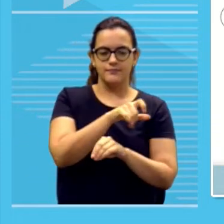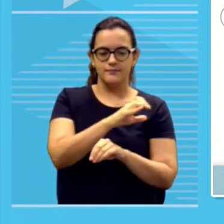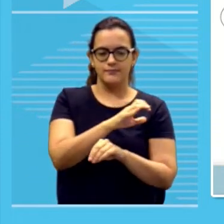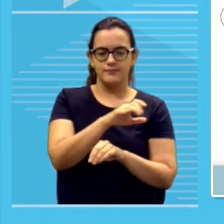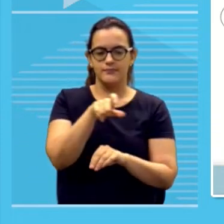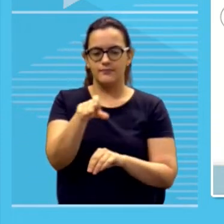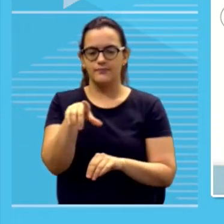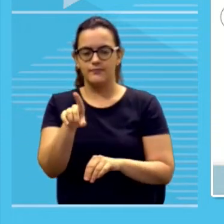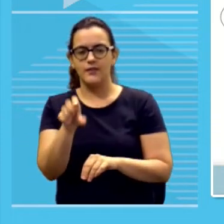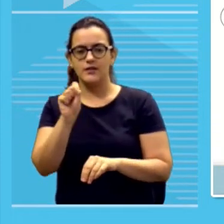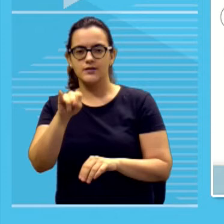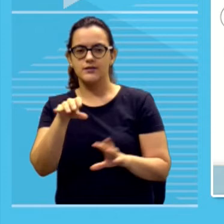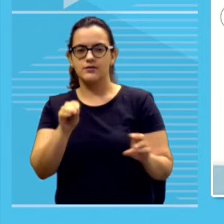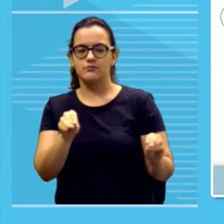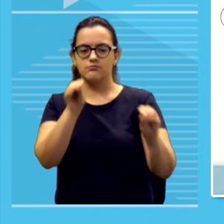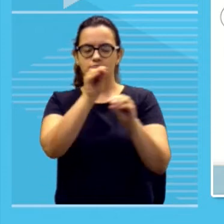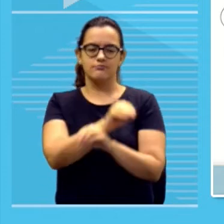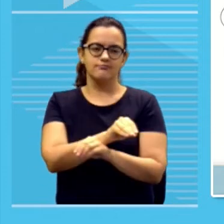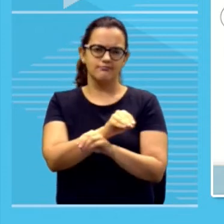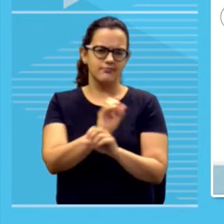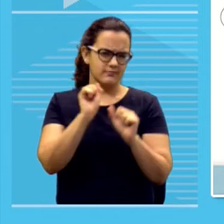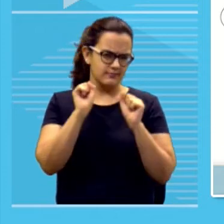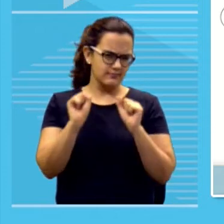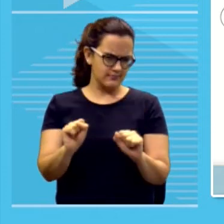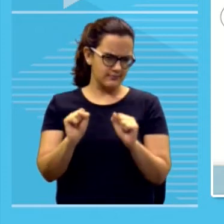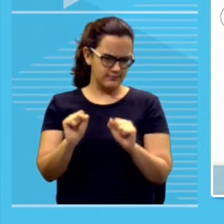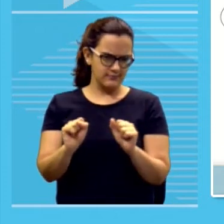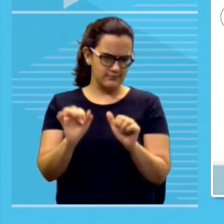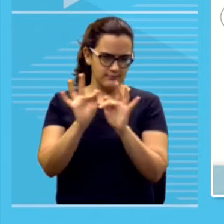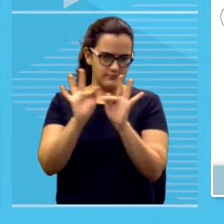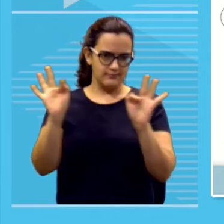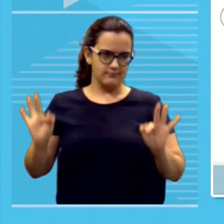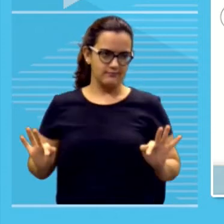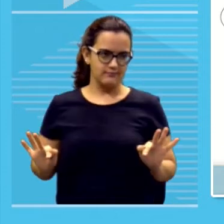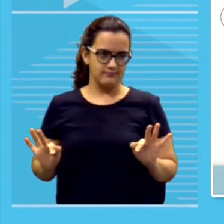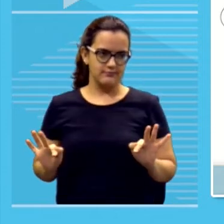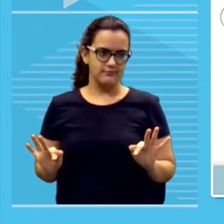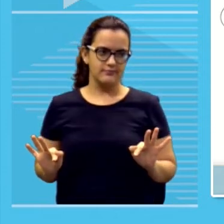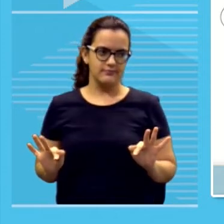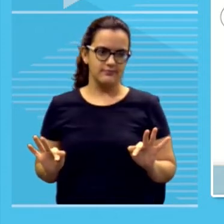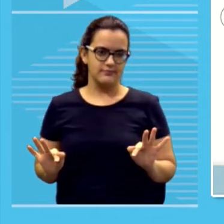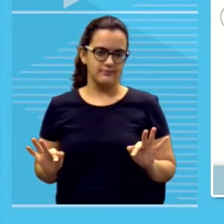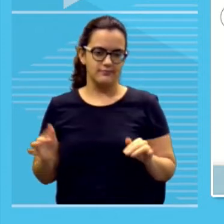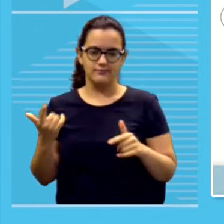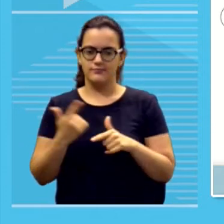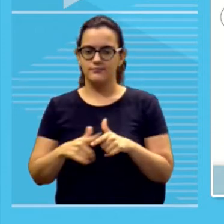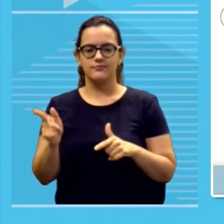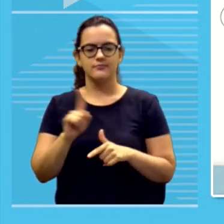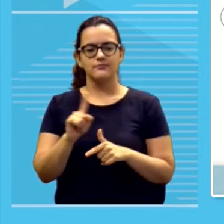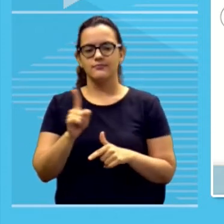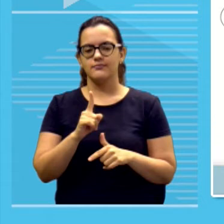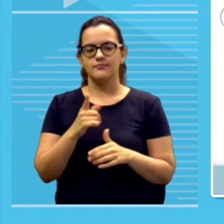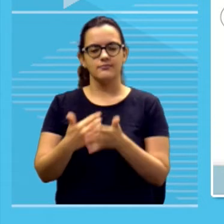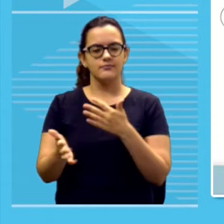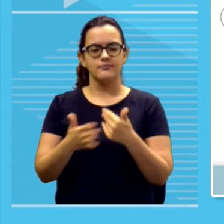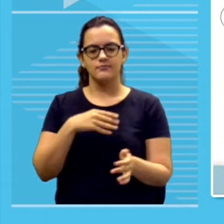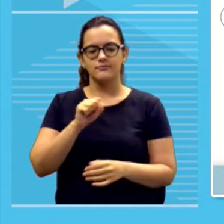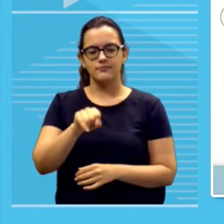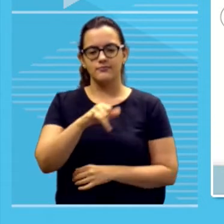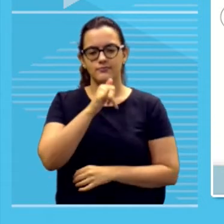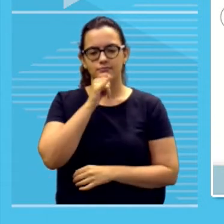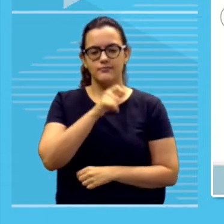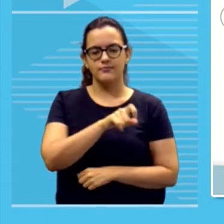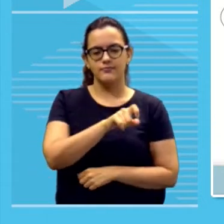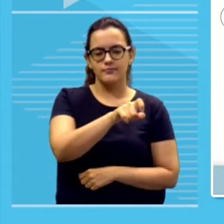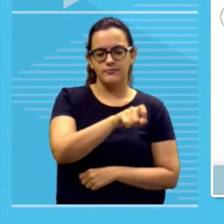d e se eu botar o contrário Professor x do d menos o x do C sem problemas não vai alterar o resultado